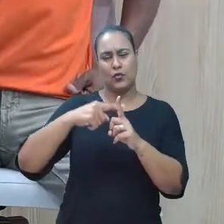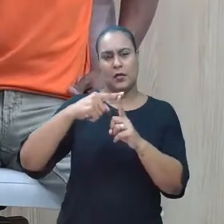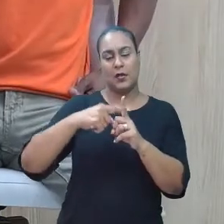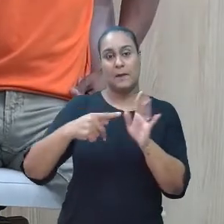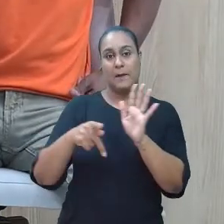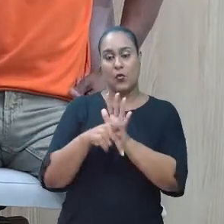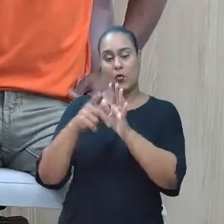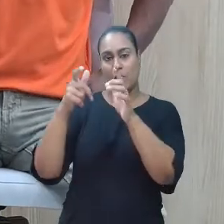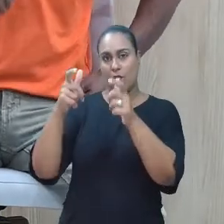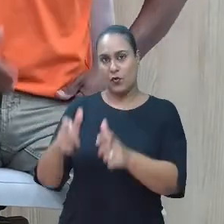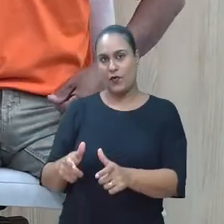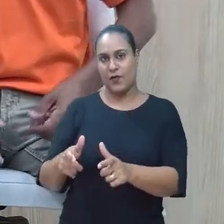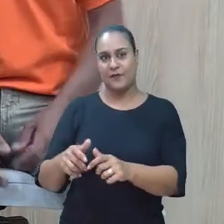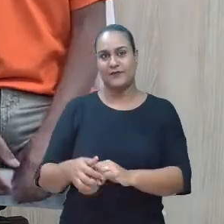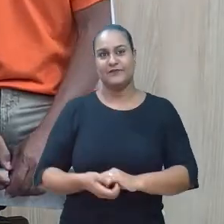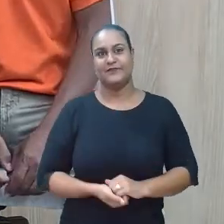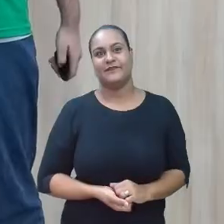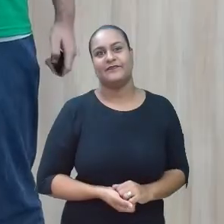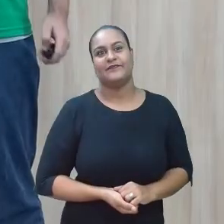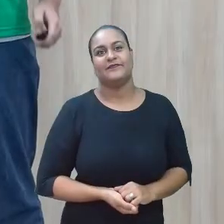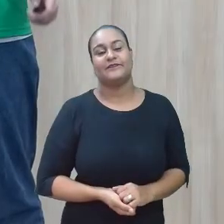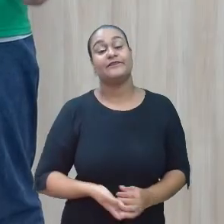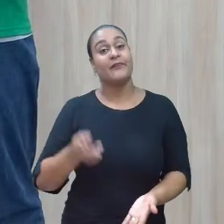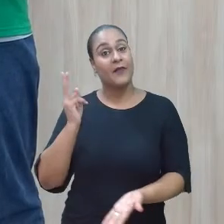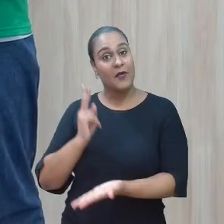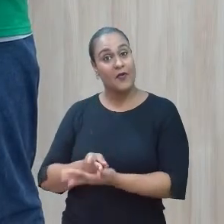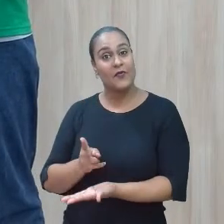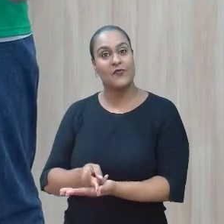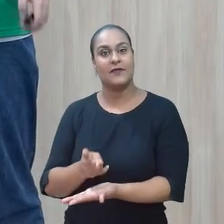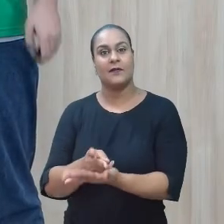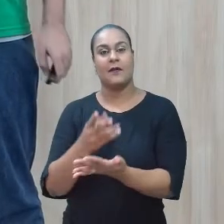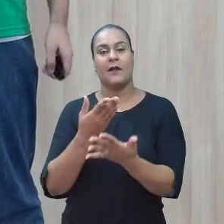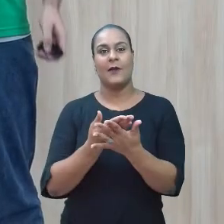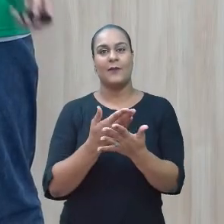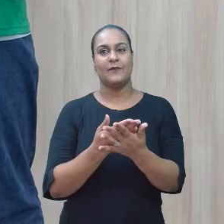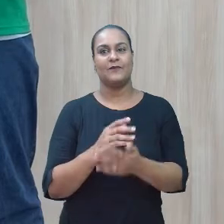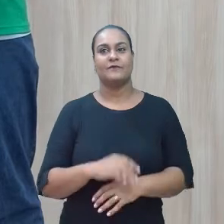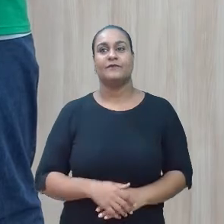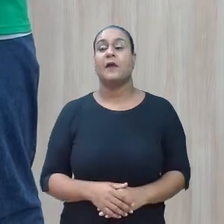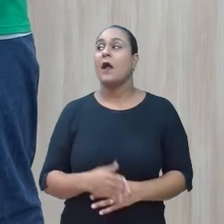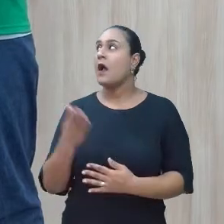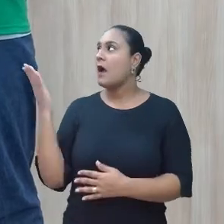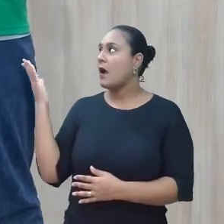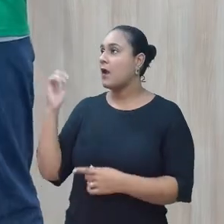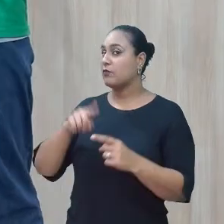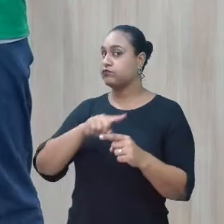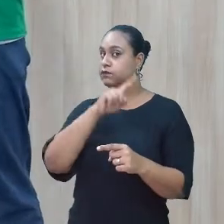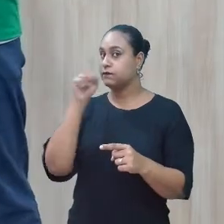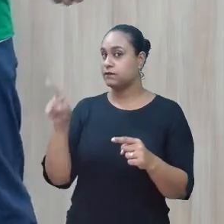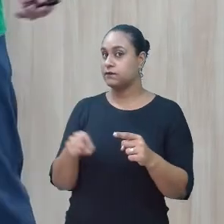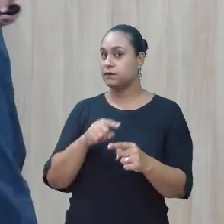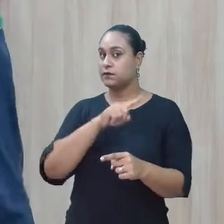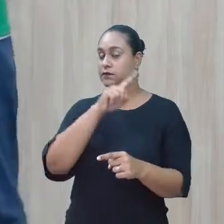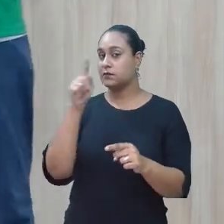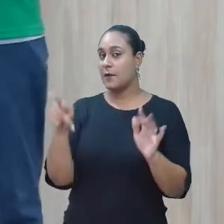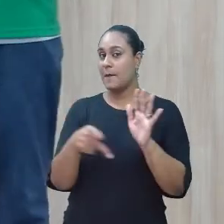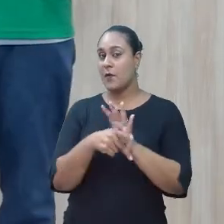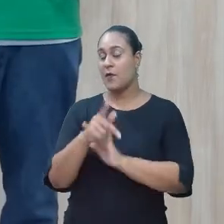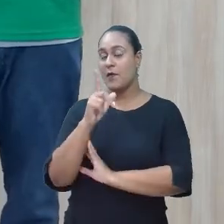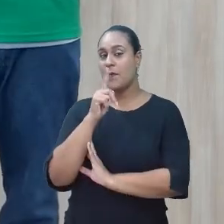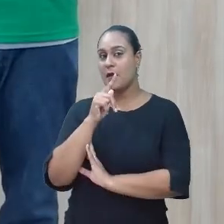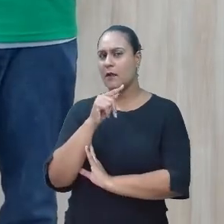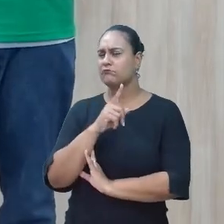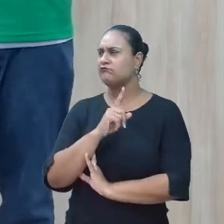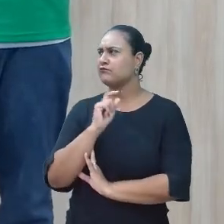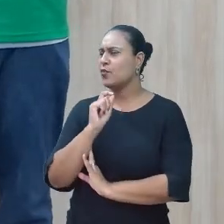está só mandando a bola para vocês aí. Vamos lá, pessoal, seguimos a nossa aula, chegamos aqui agora no ciclo da água. O que seria o ciclo